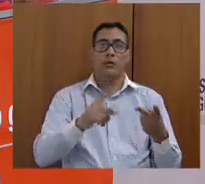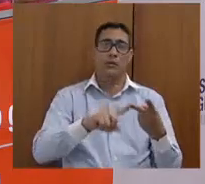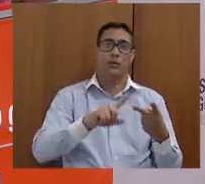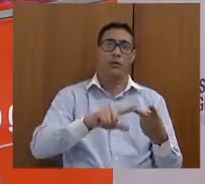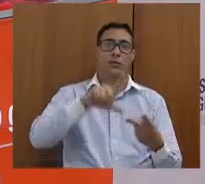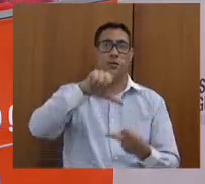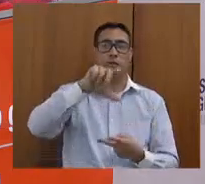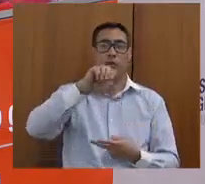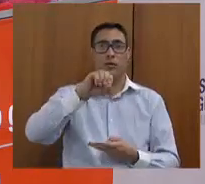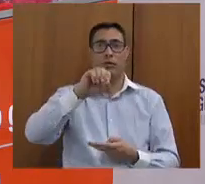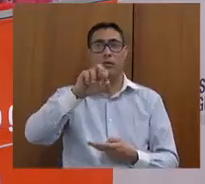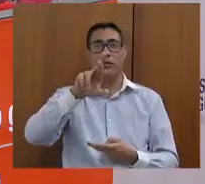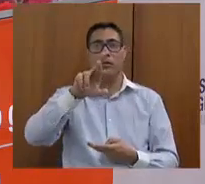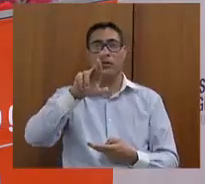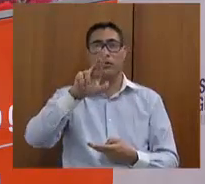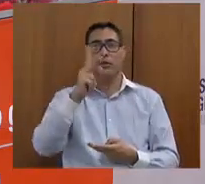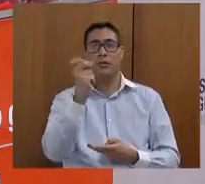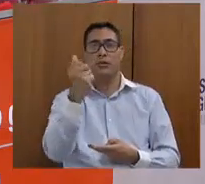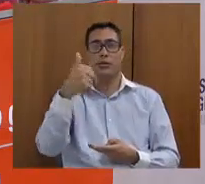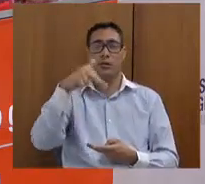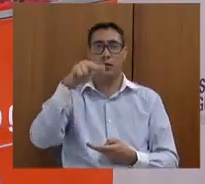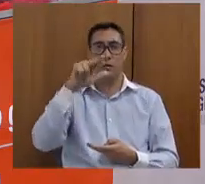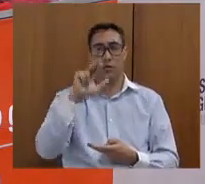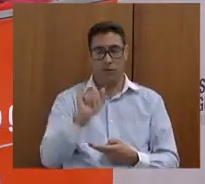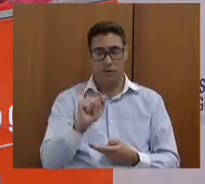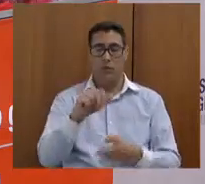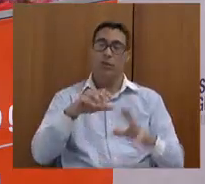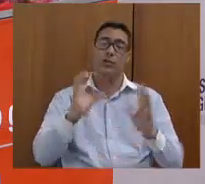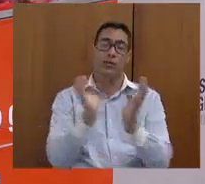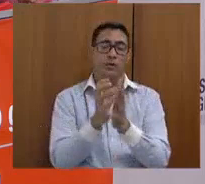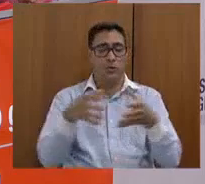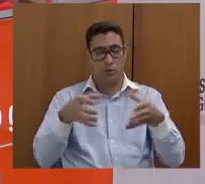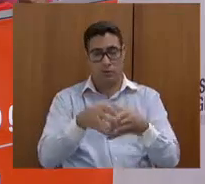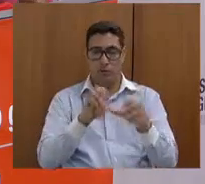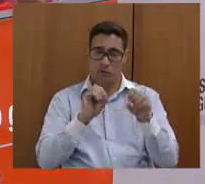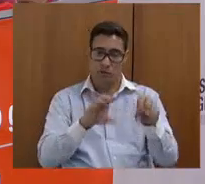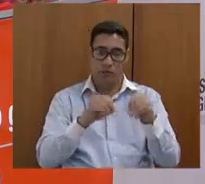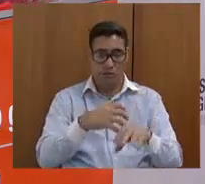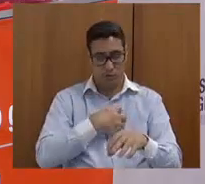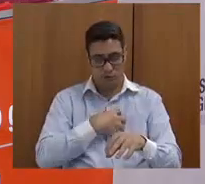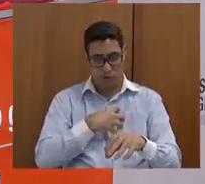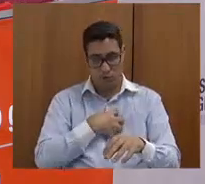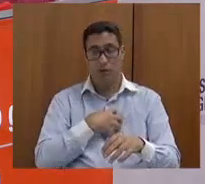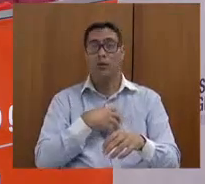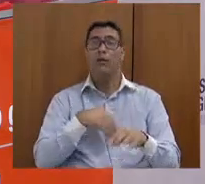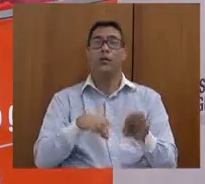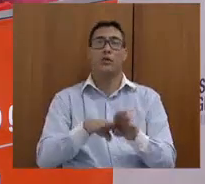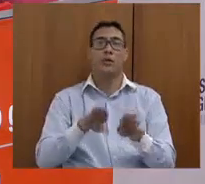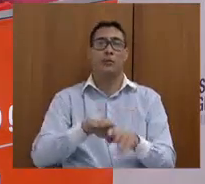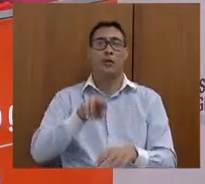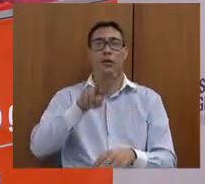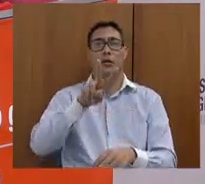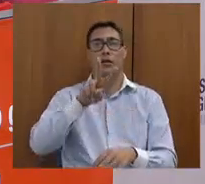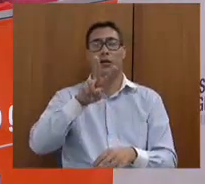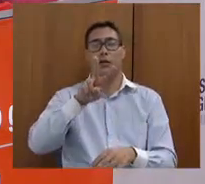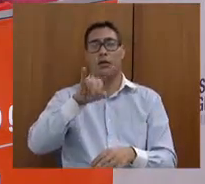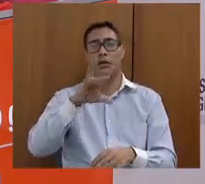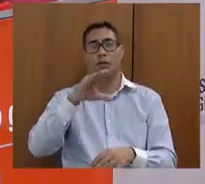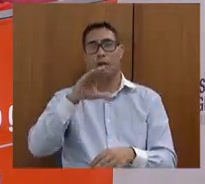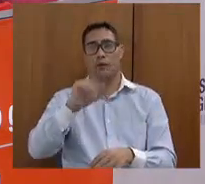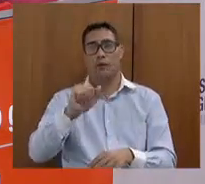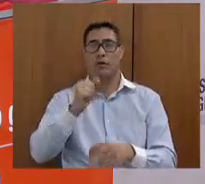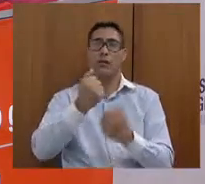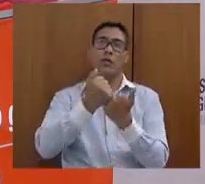que é membro efetivo da comissão de Educação Ciência e Tecnologia e também a nossa vice-líder da